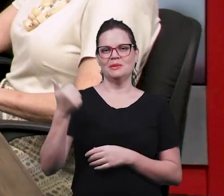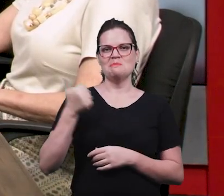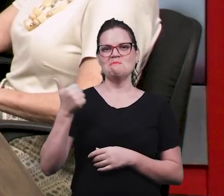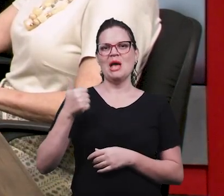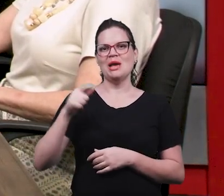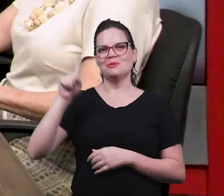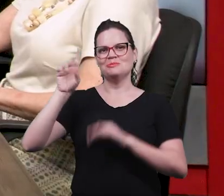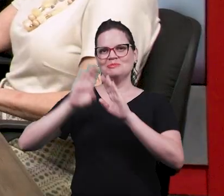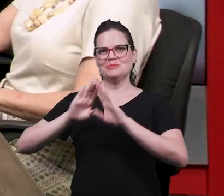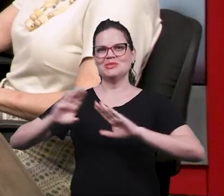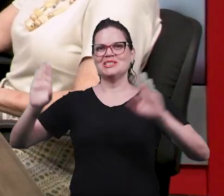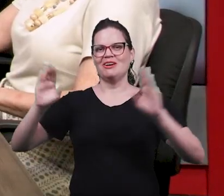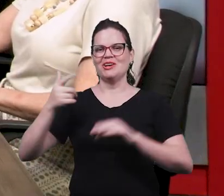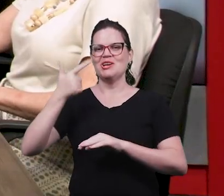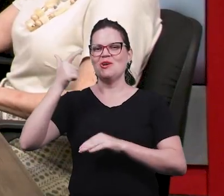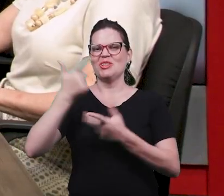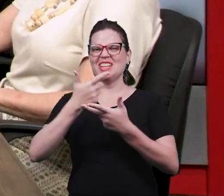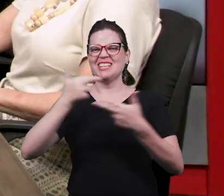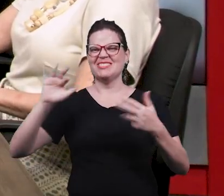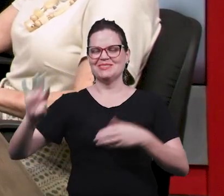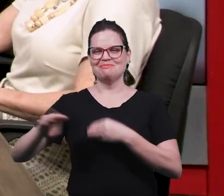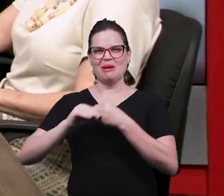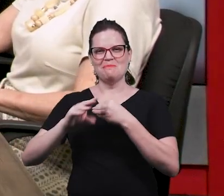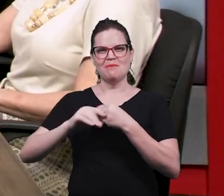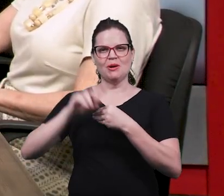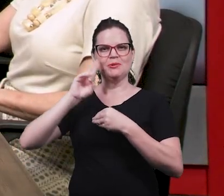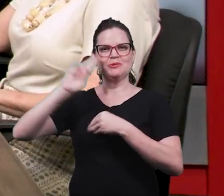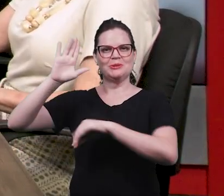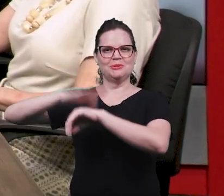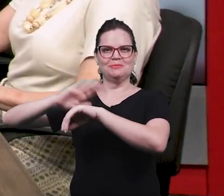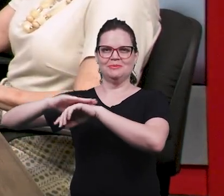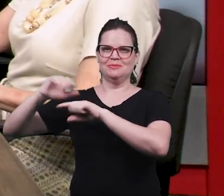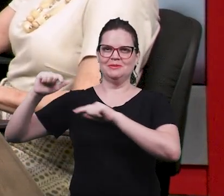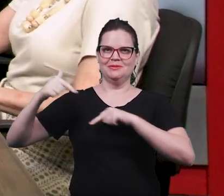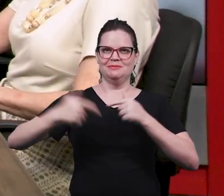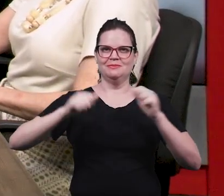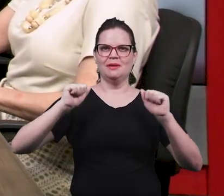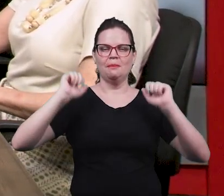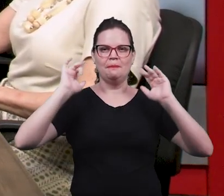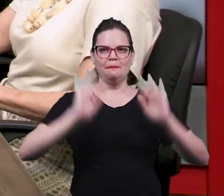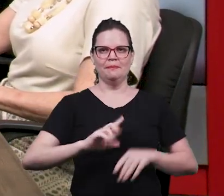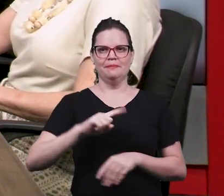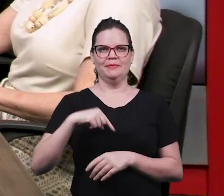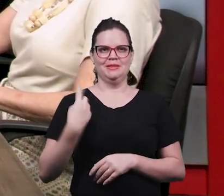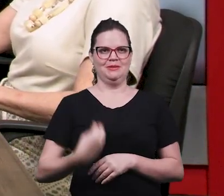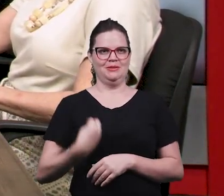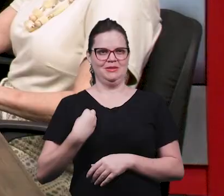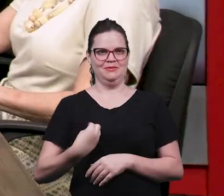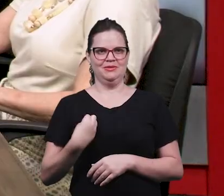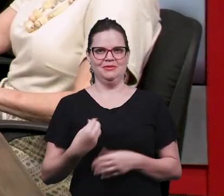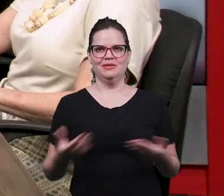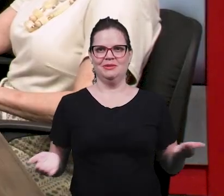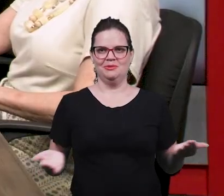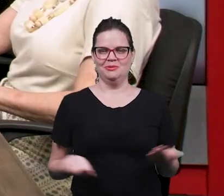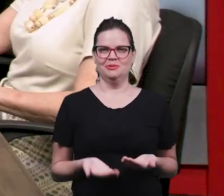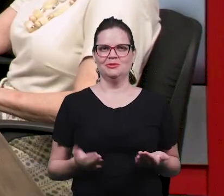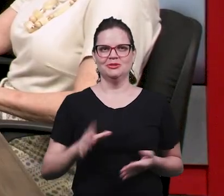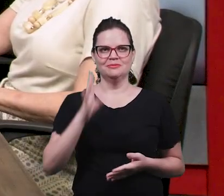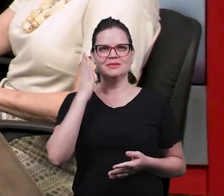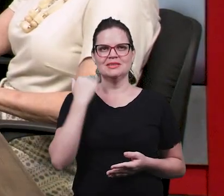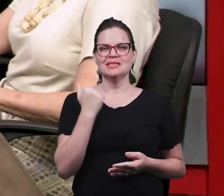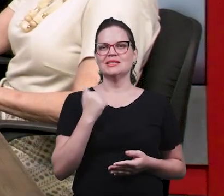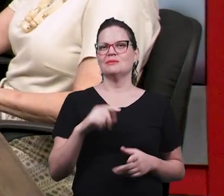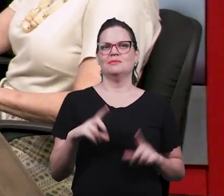reino. E todas as outras coisas vão ser acrescentadas. E é uma bênção a gente poder viver isso, né, e saber que o